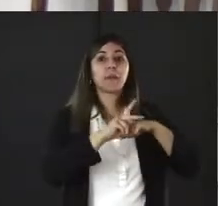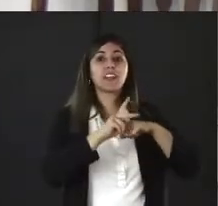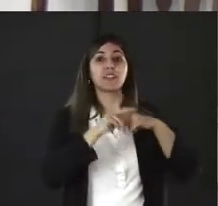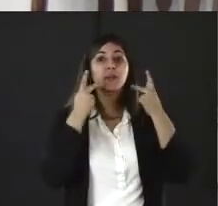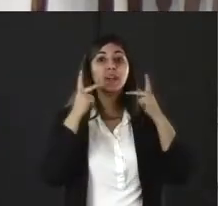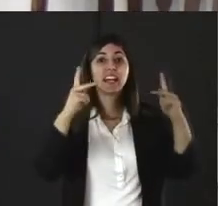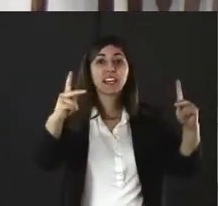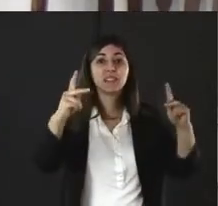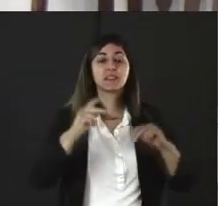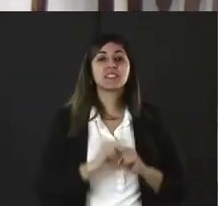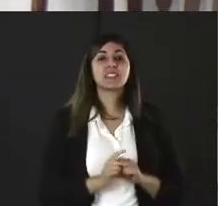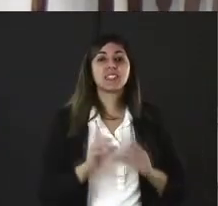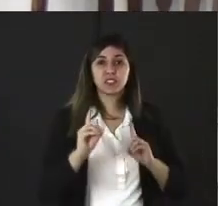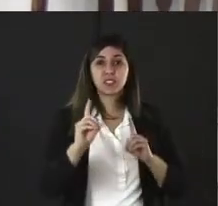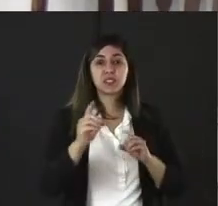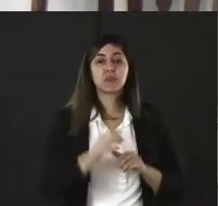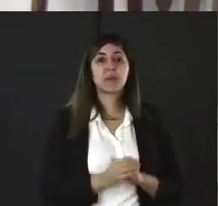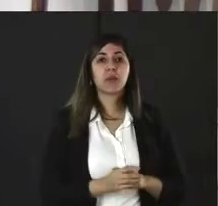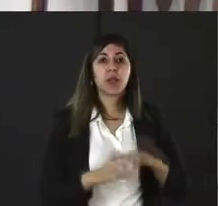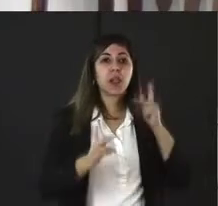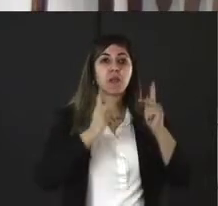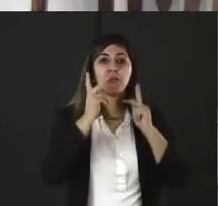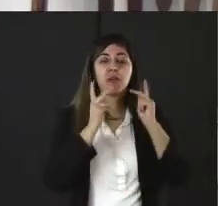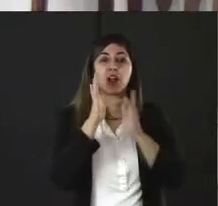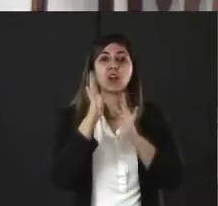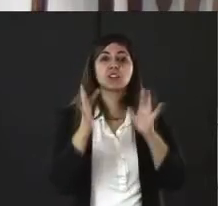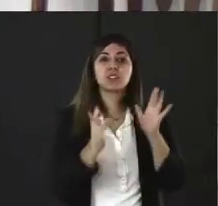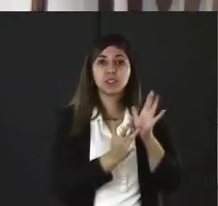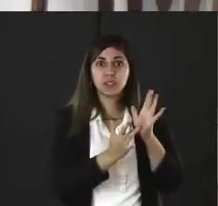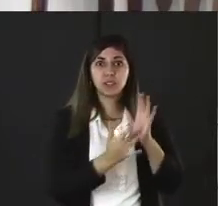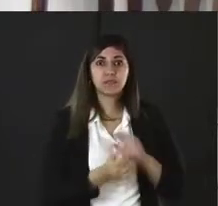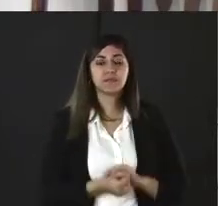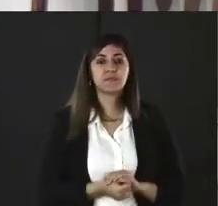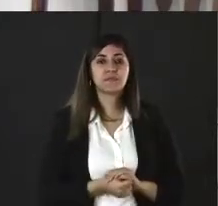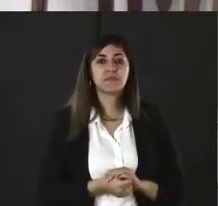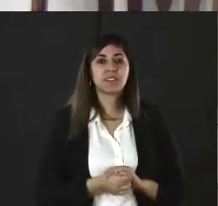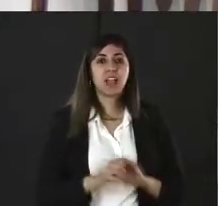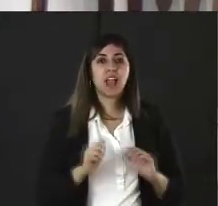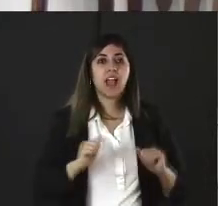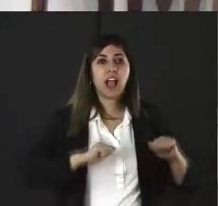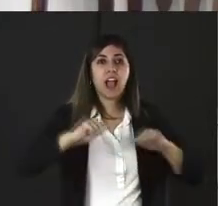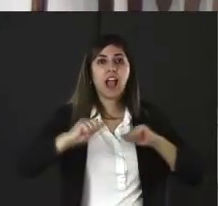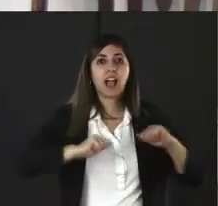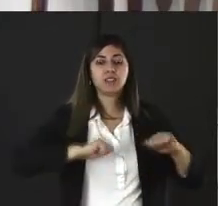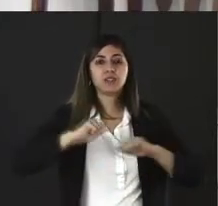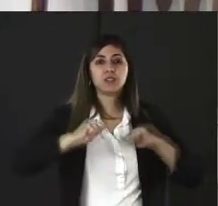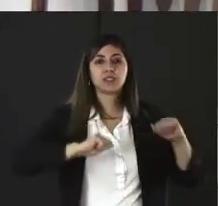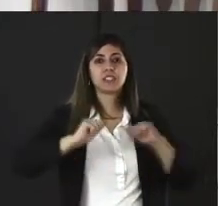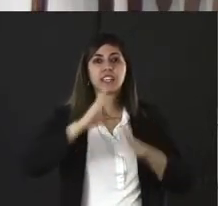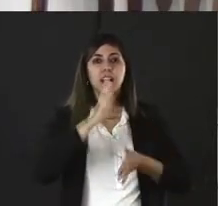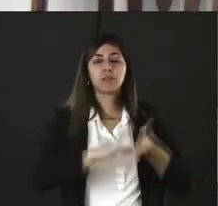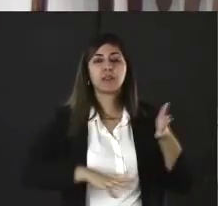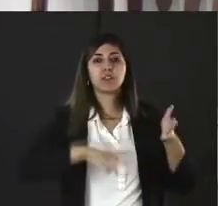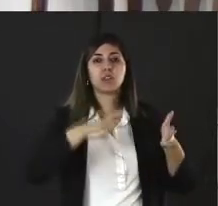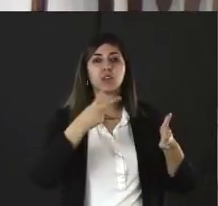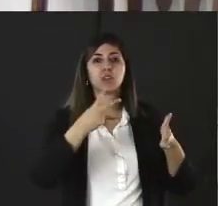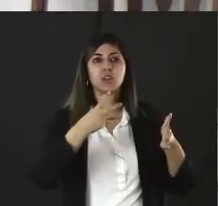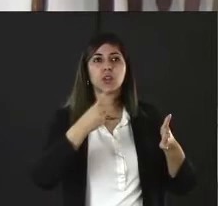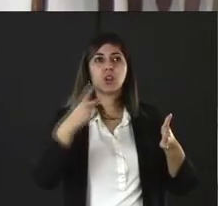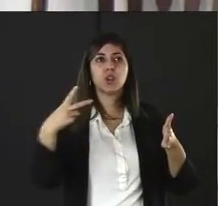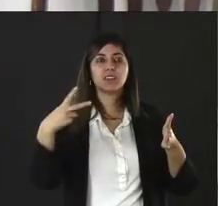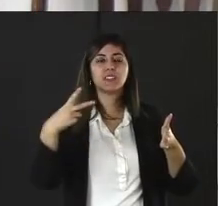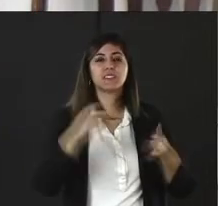na sua pregação ele falou de jesus isso está em em atos capítulo dois versículos 37 e